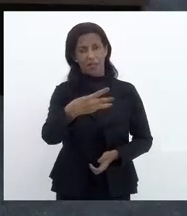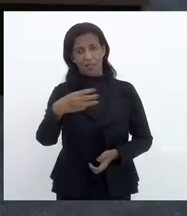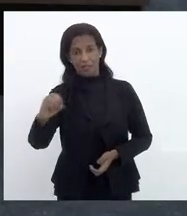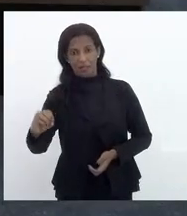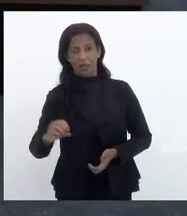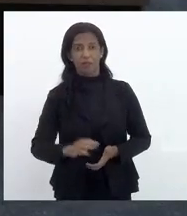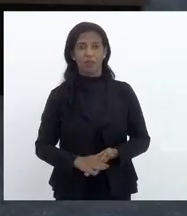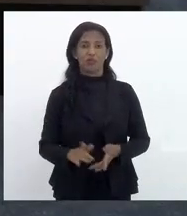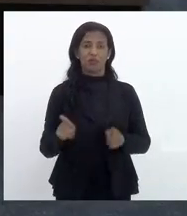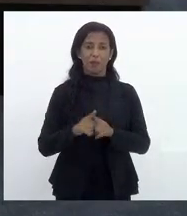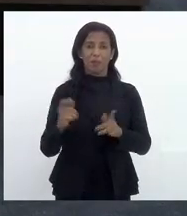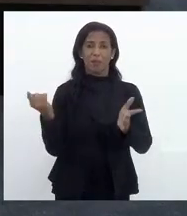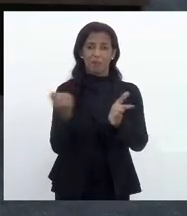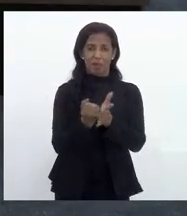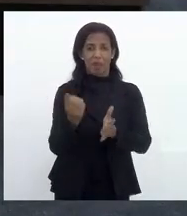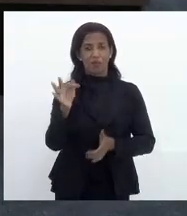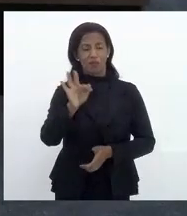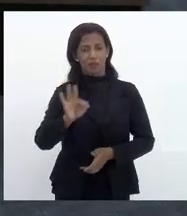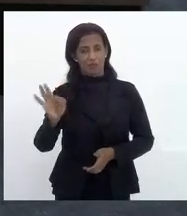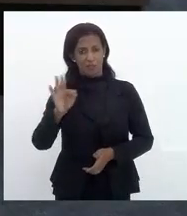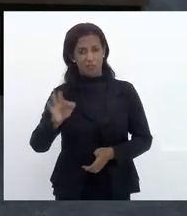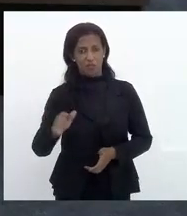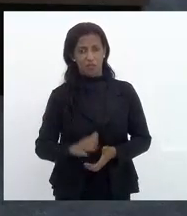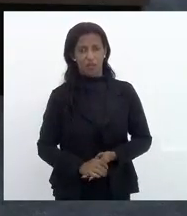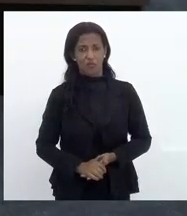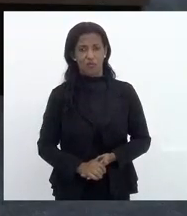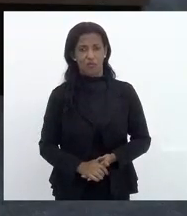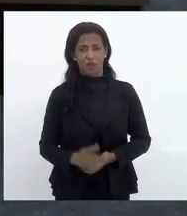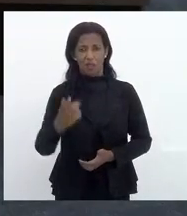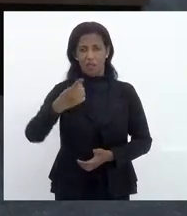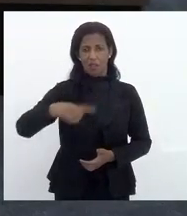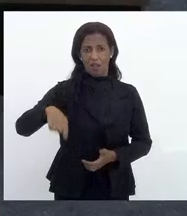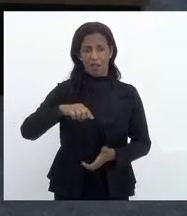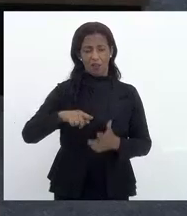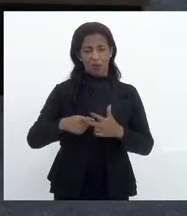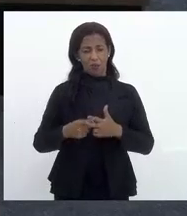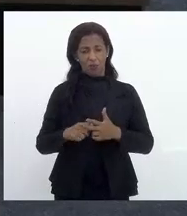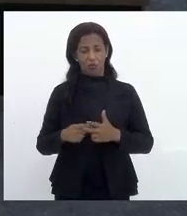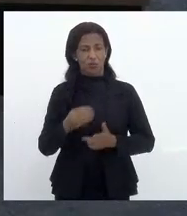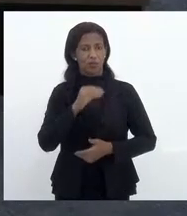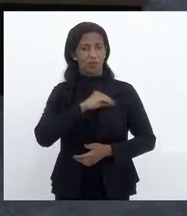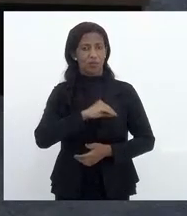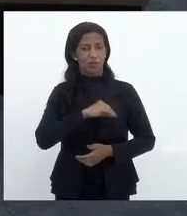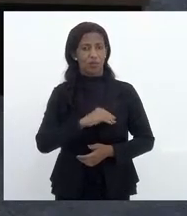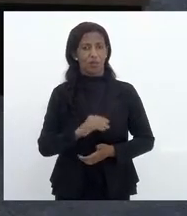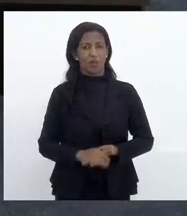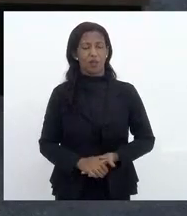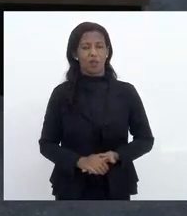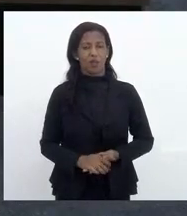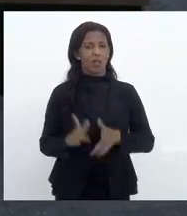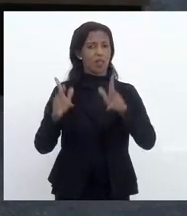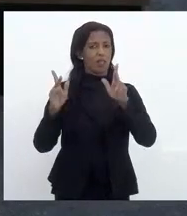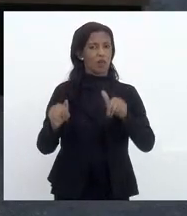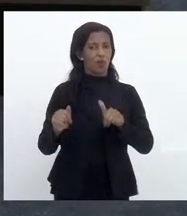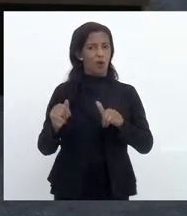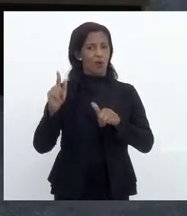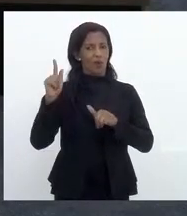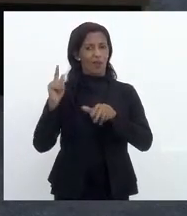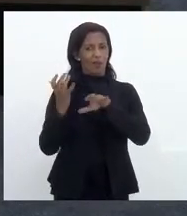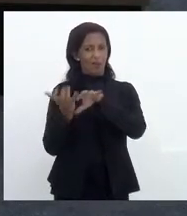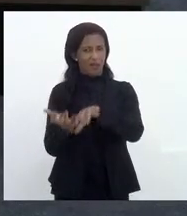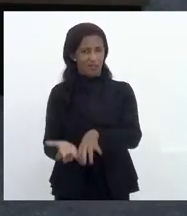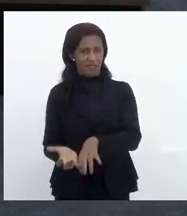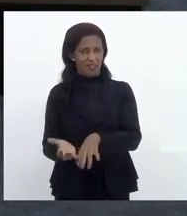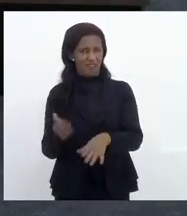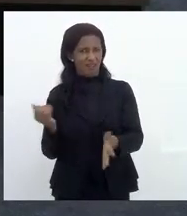300 série pacto federativo que elas estão Nossos celulares aos militares de Brasília então